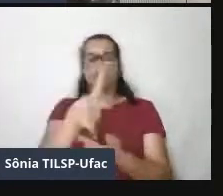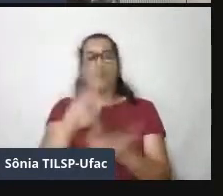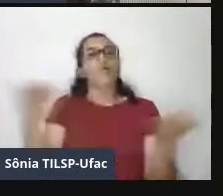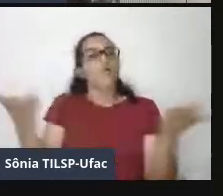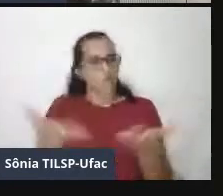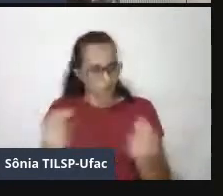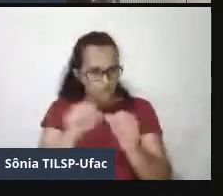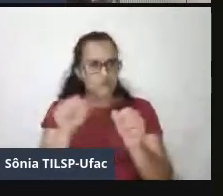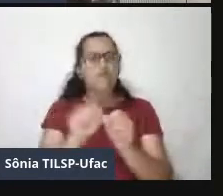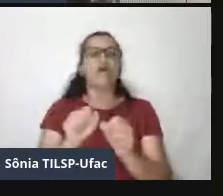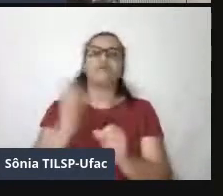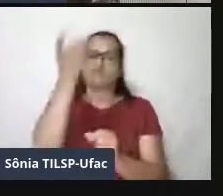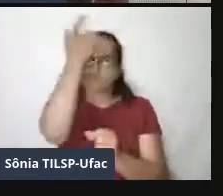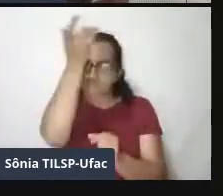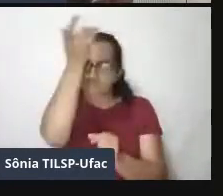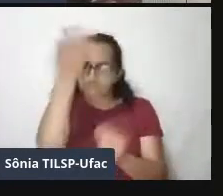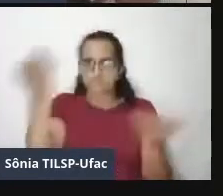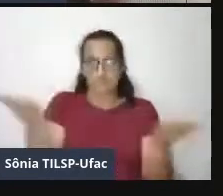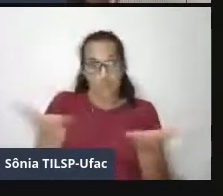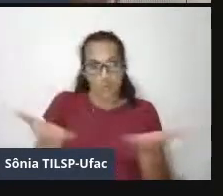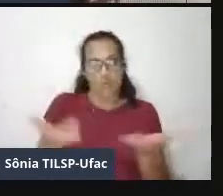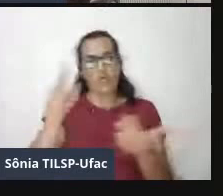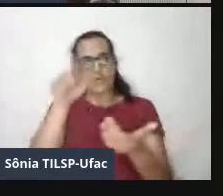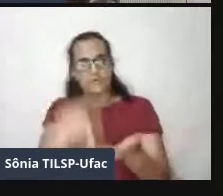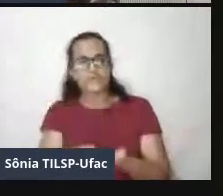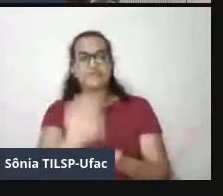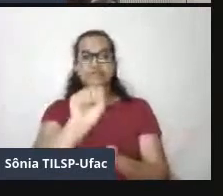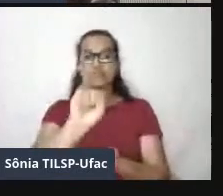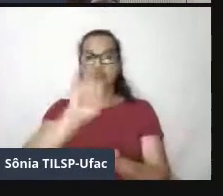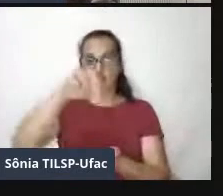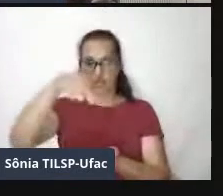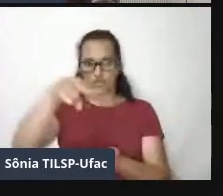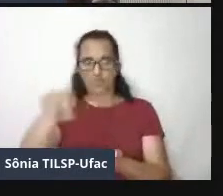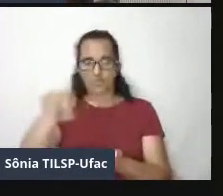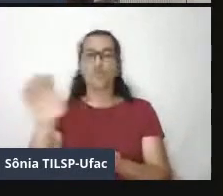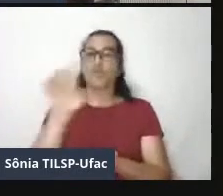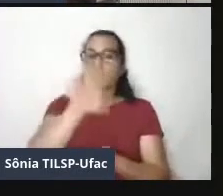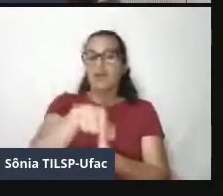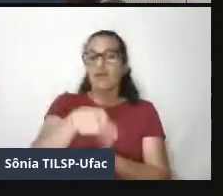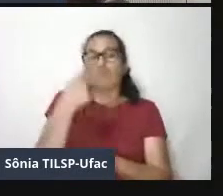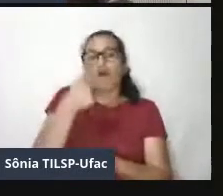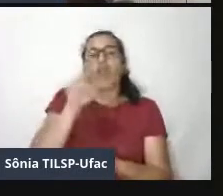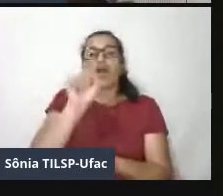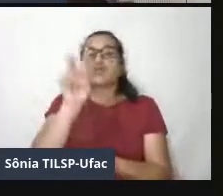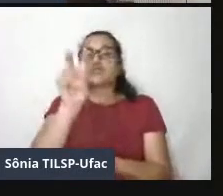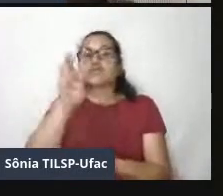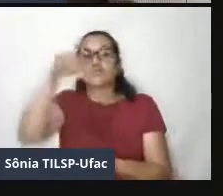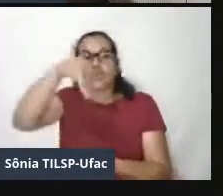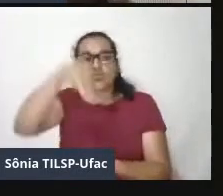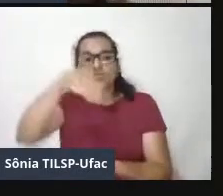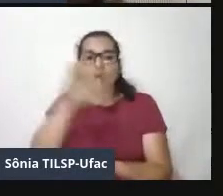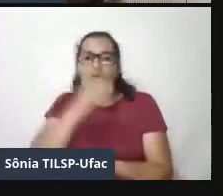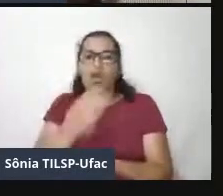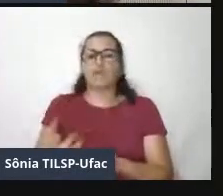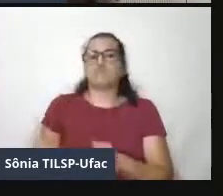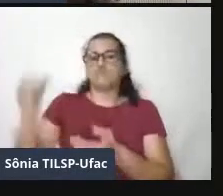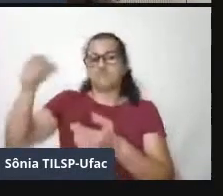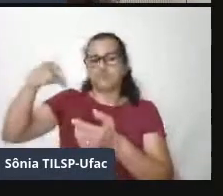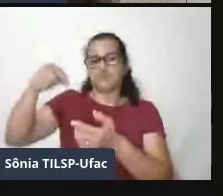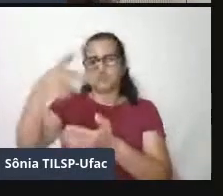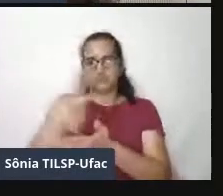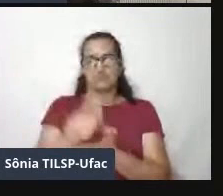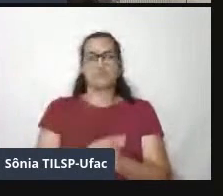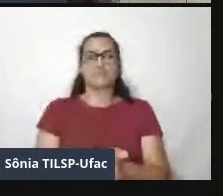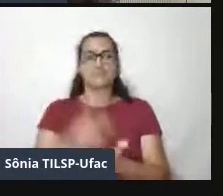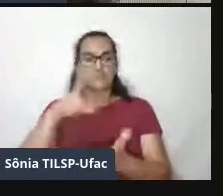grande facilidade. A Simone fala, a gente prona um paciente em 5 minutos. Esse é o protocolo da MIB que ele preconiza, então existem 2